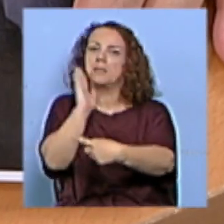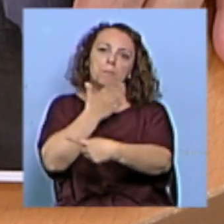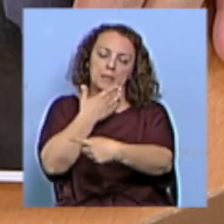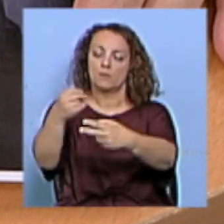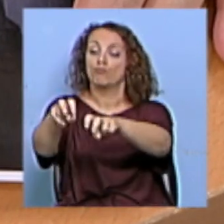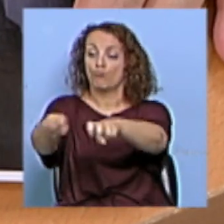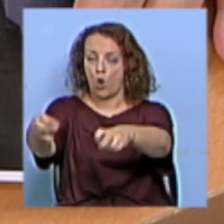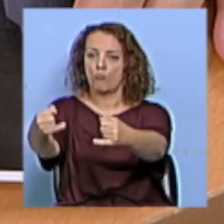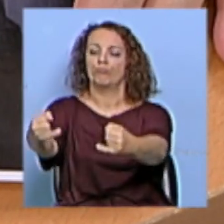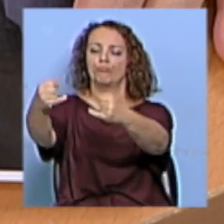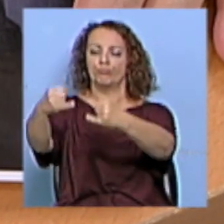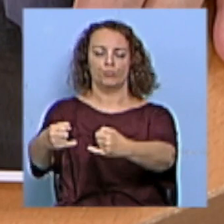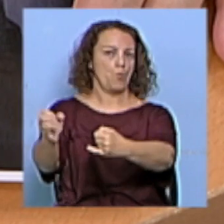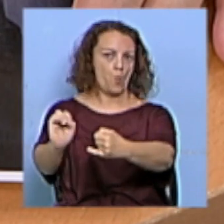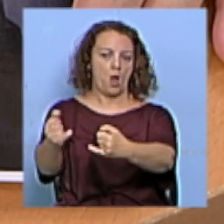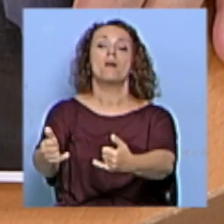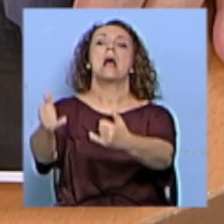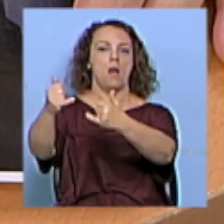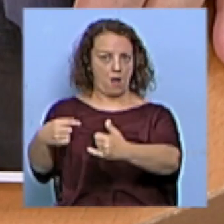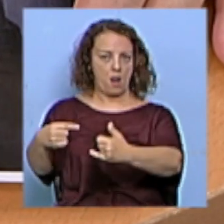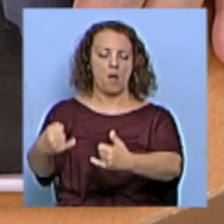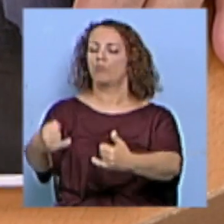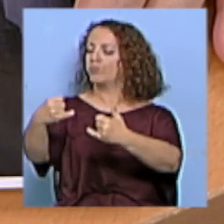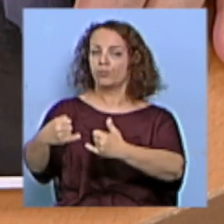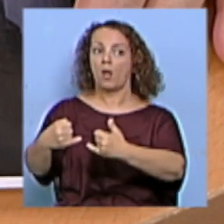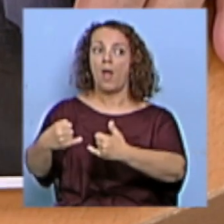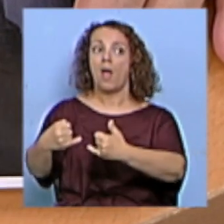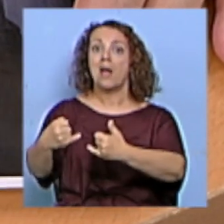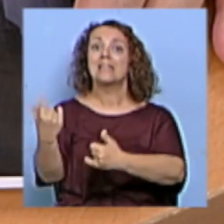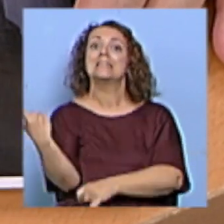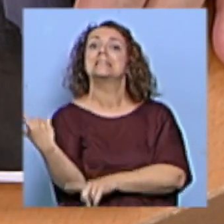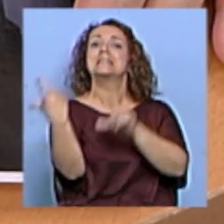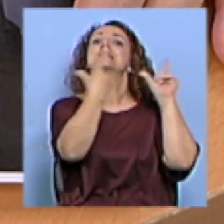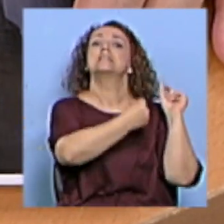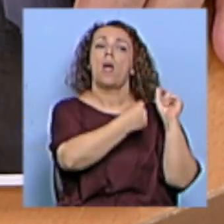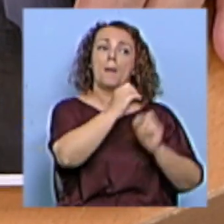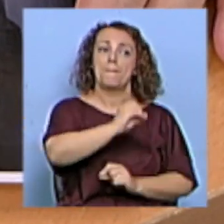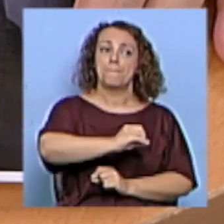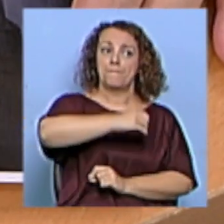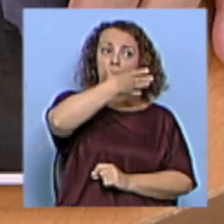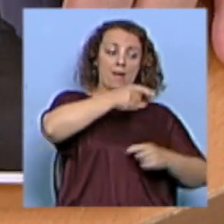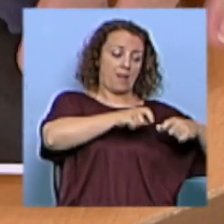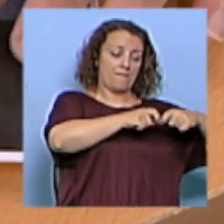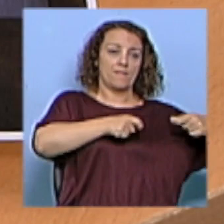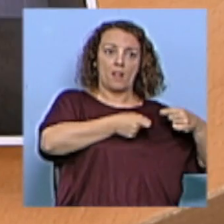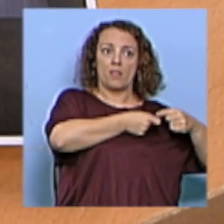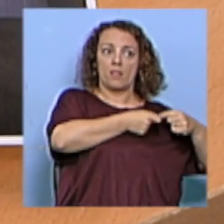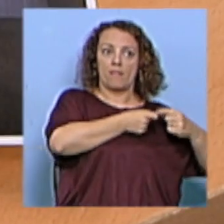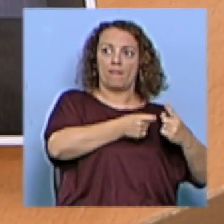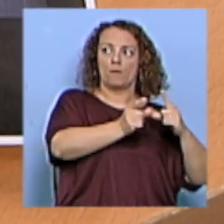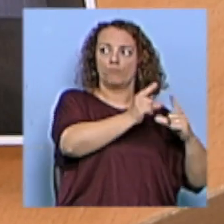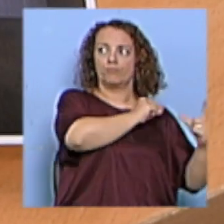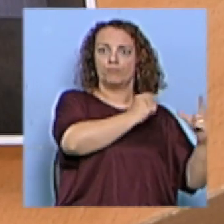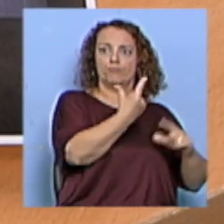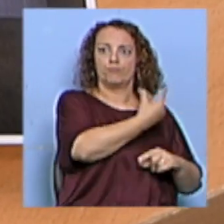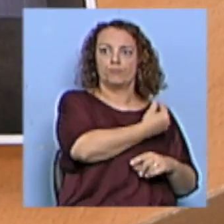fila, senta esta fila. Ao sair, sai esta fila primeiro. Depois sai esta, depois sai esta. Numa